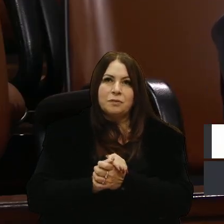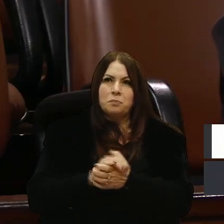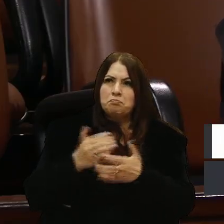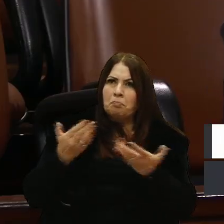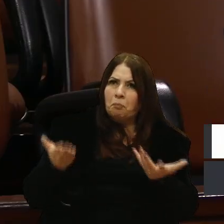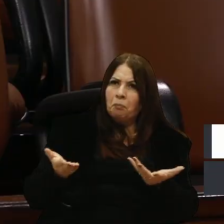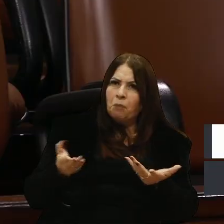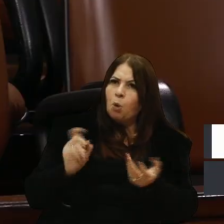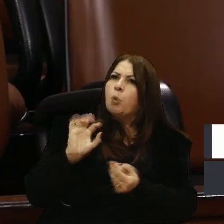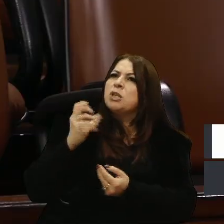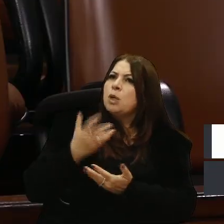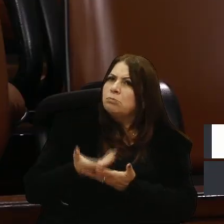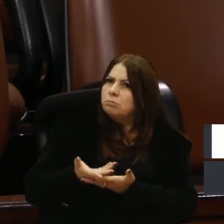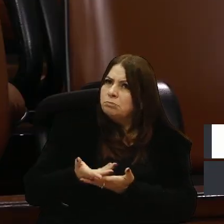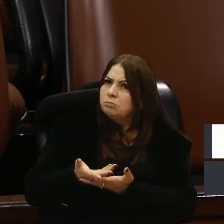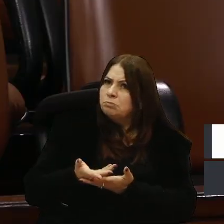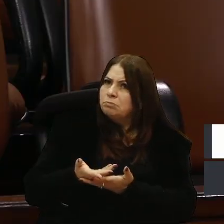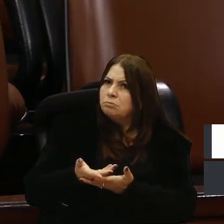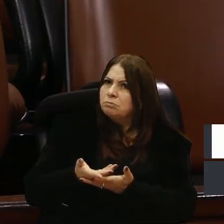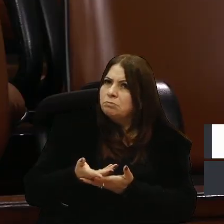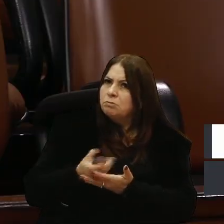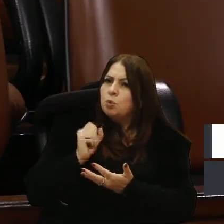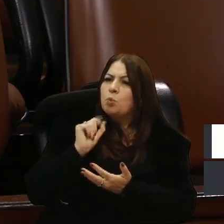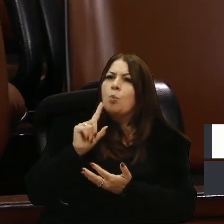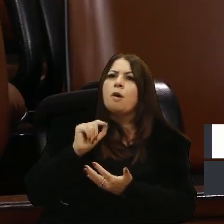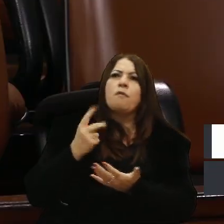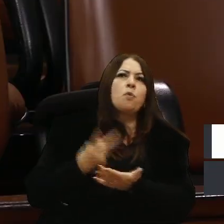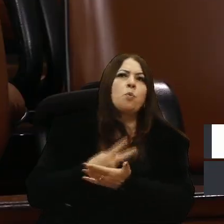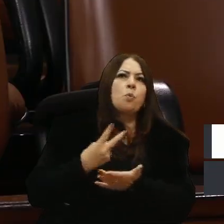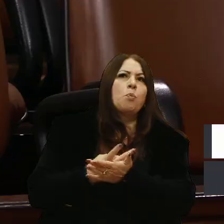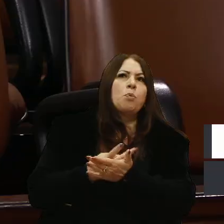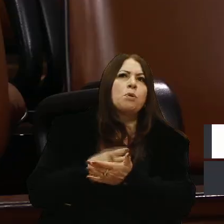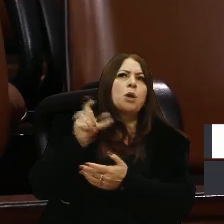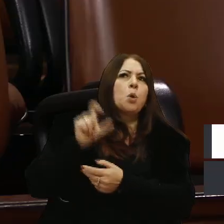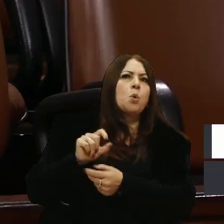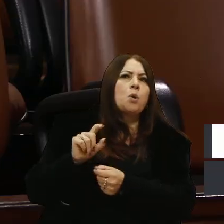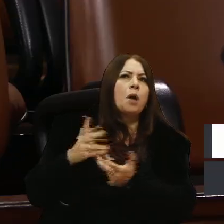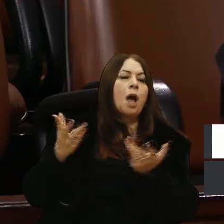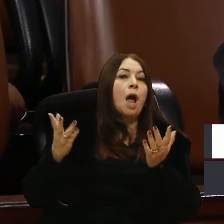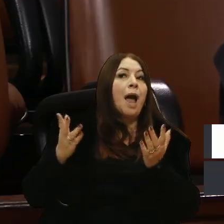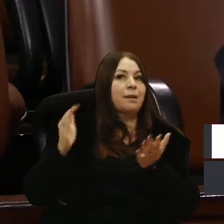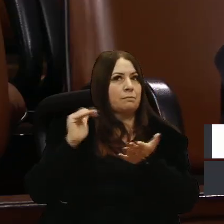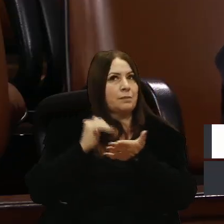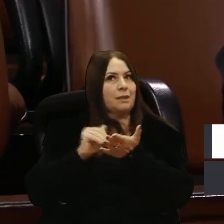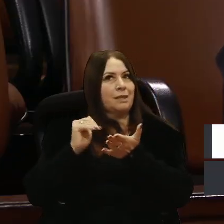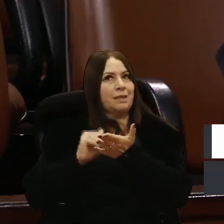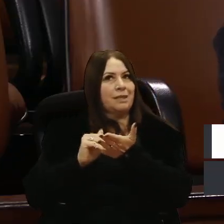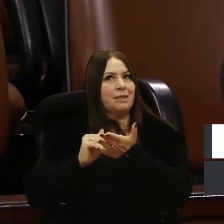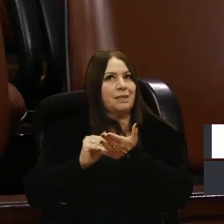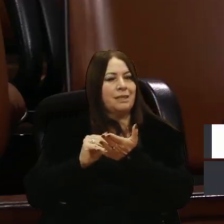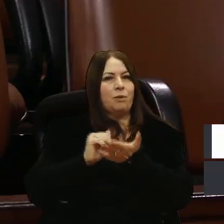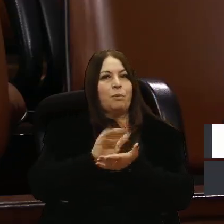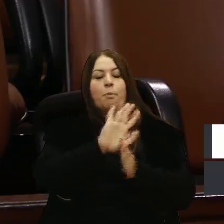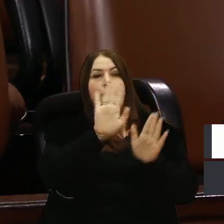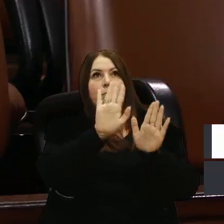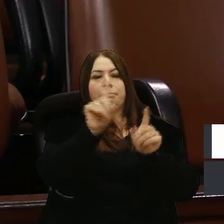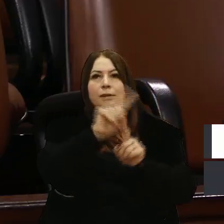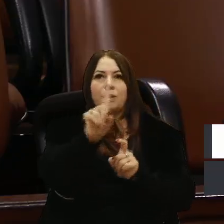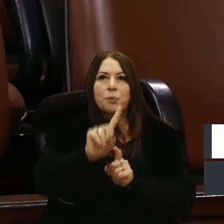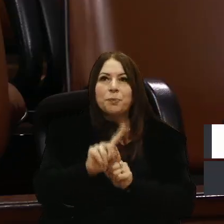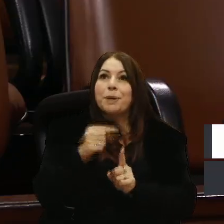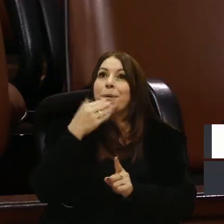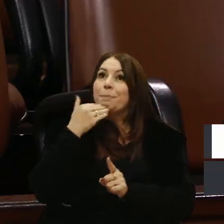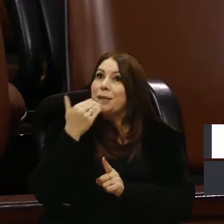Ué, o que deu? Qual foi o erro? Quem errou desta vez? Ah, o secretário que foi exonerado? Opa, não.